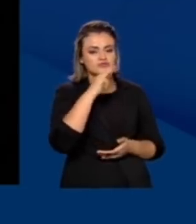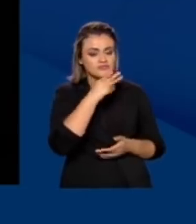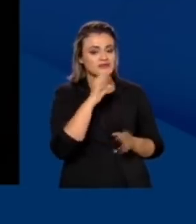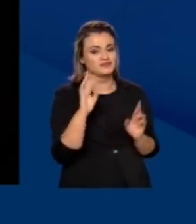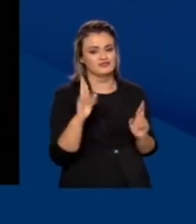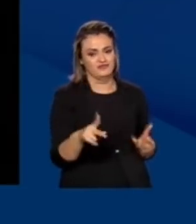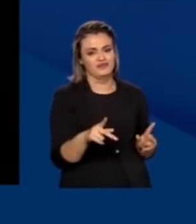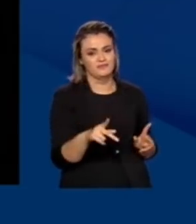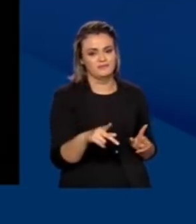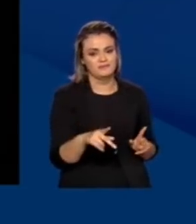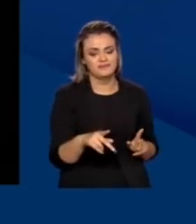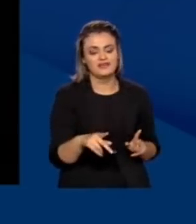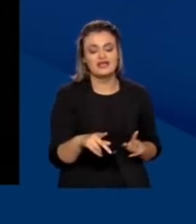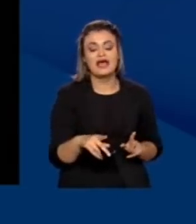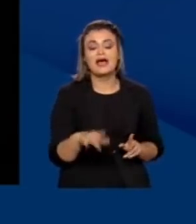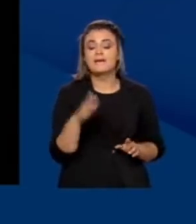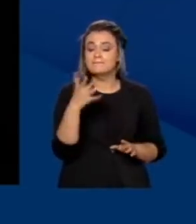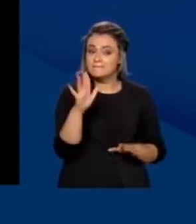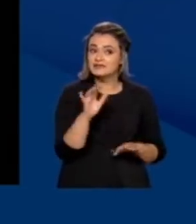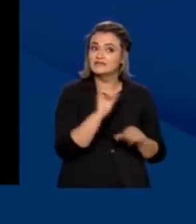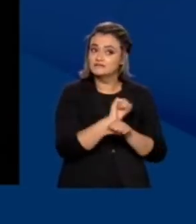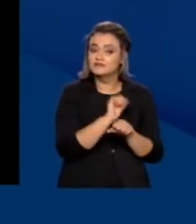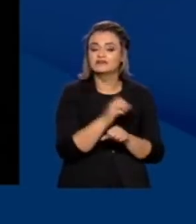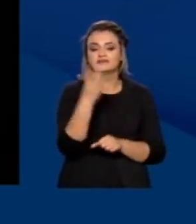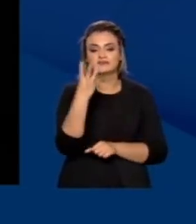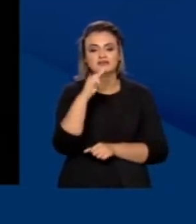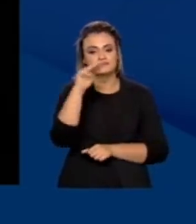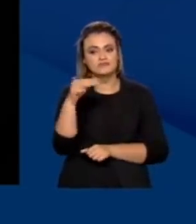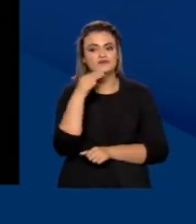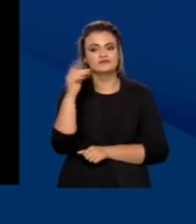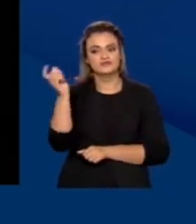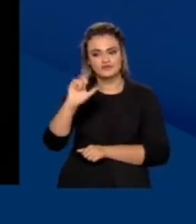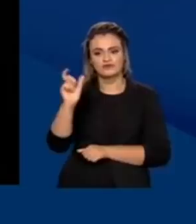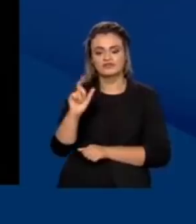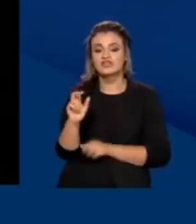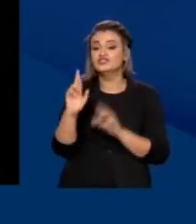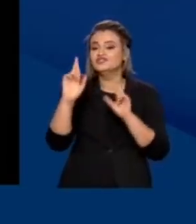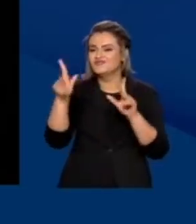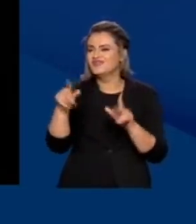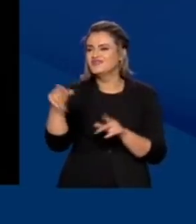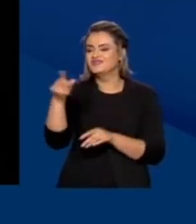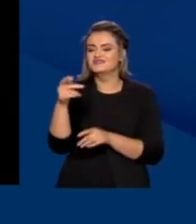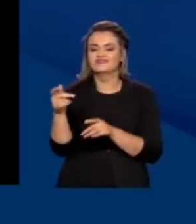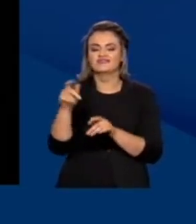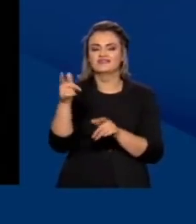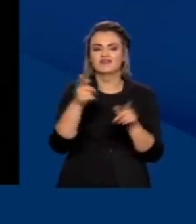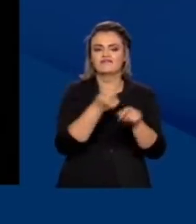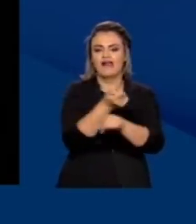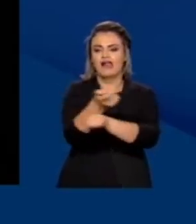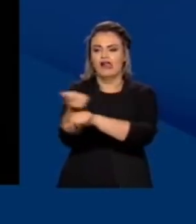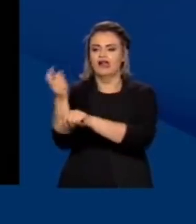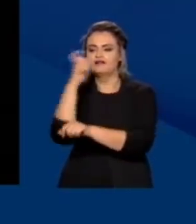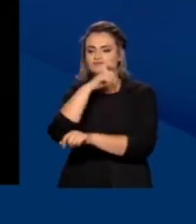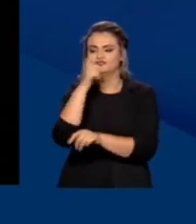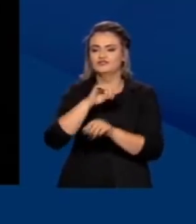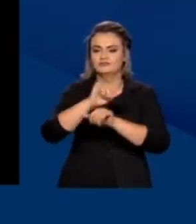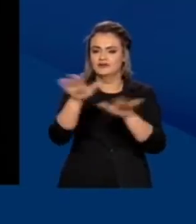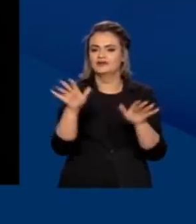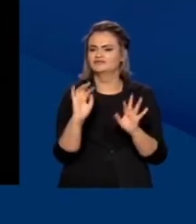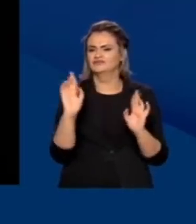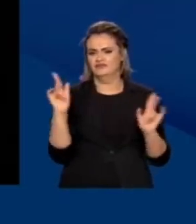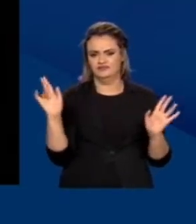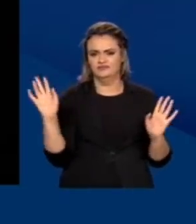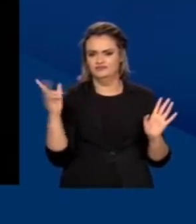já previa 3 milhões de doses, diferente do que andou circulando pelos veículos de mídia como fake news.